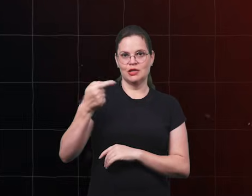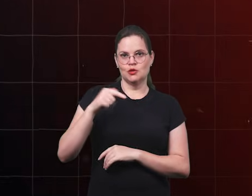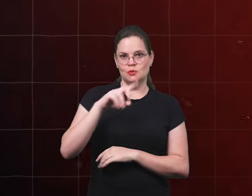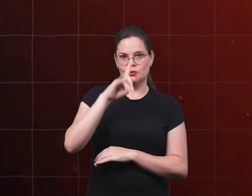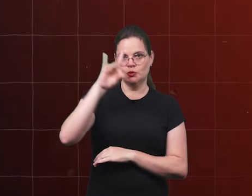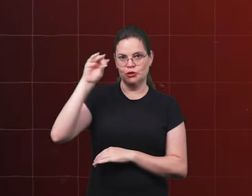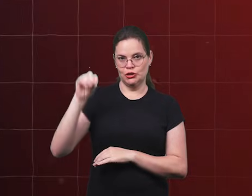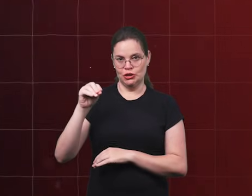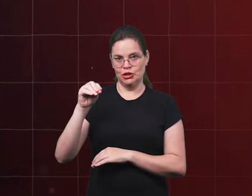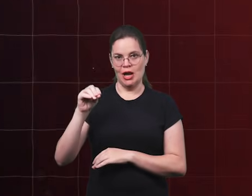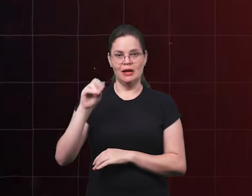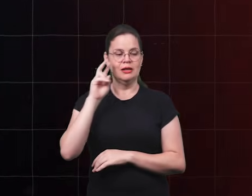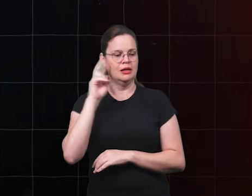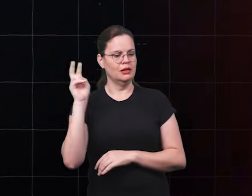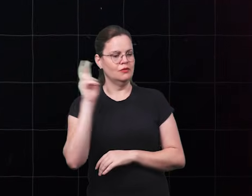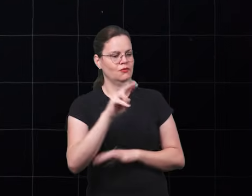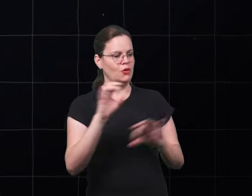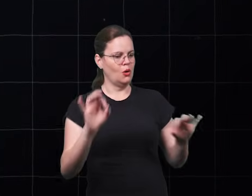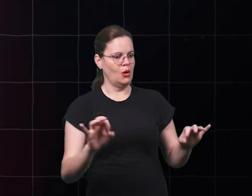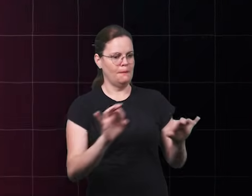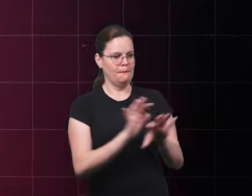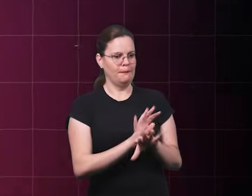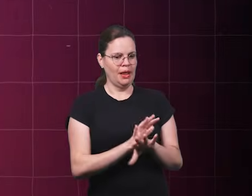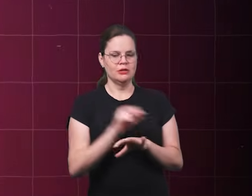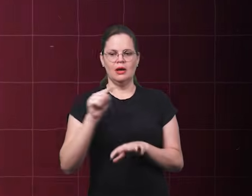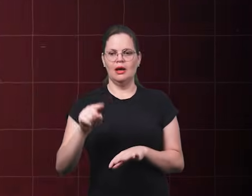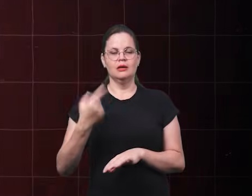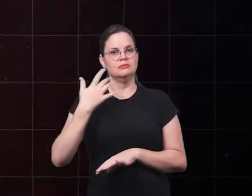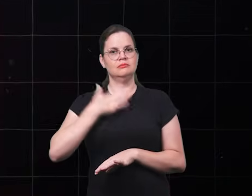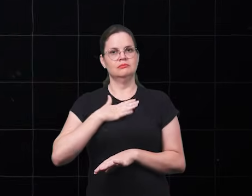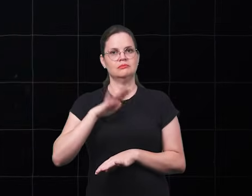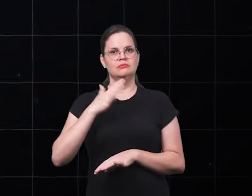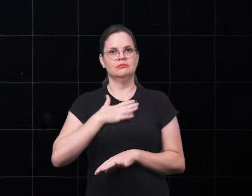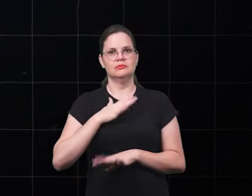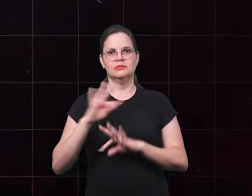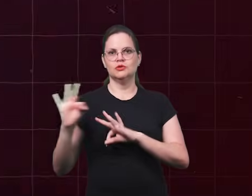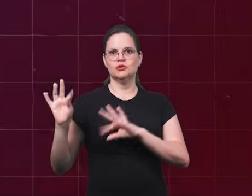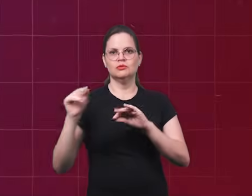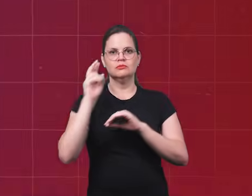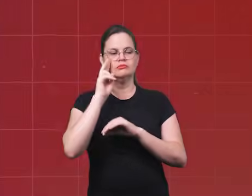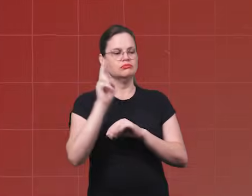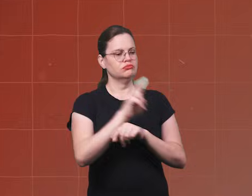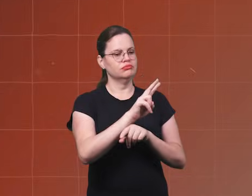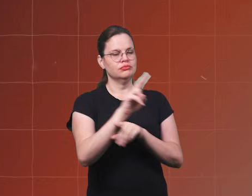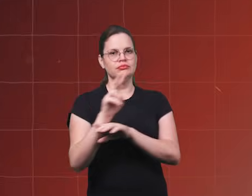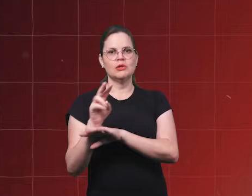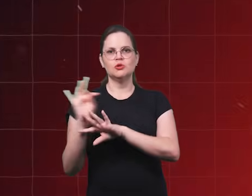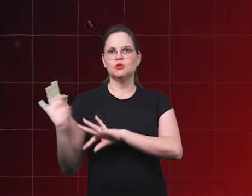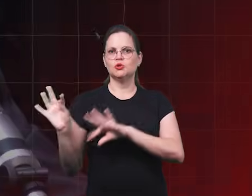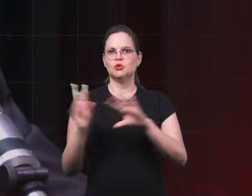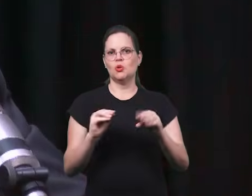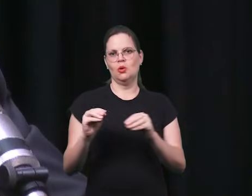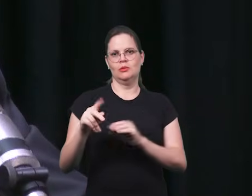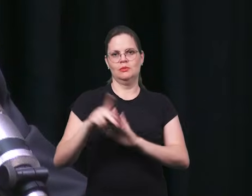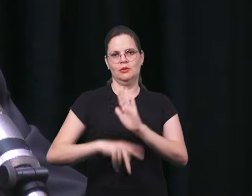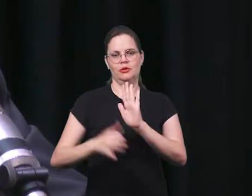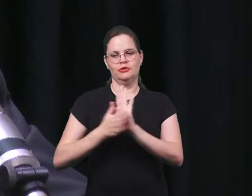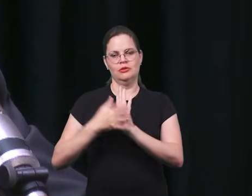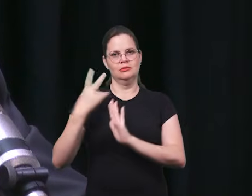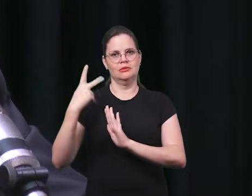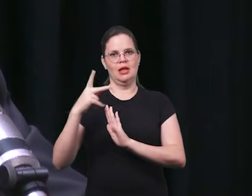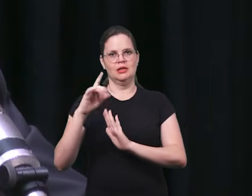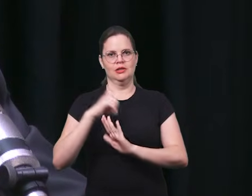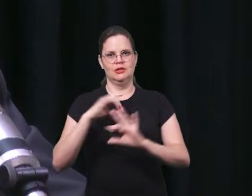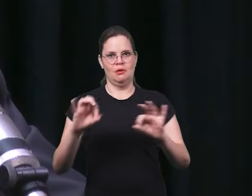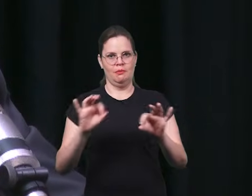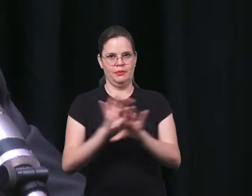obra que tinha feito, descansou no 7º dia de toda a sua obra que tinha feito. E